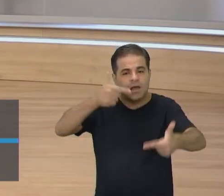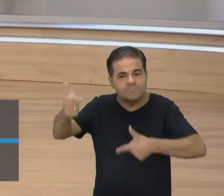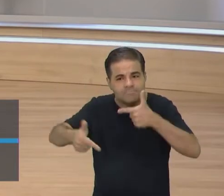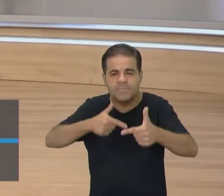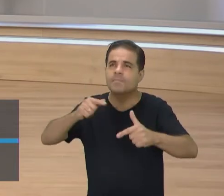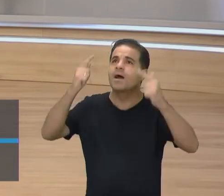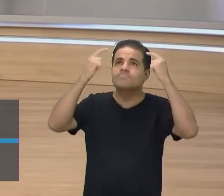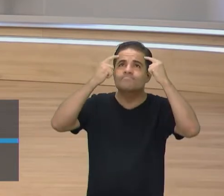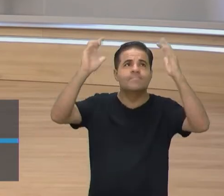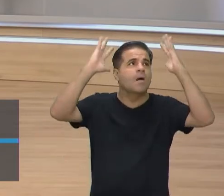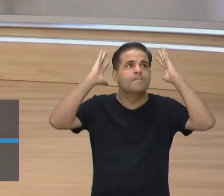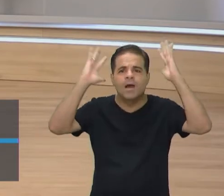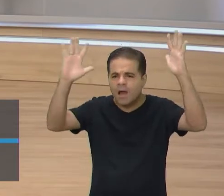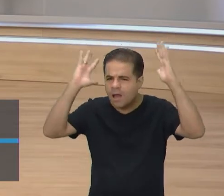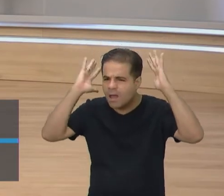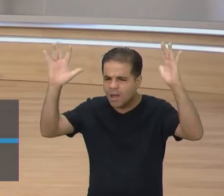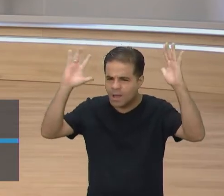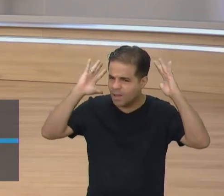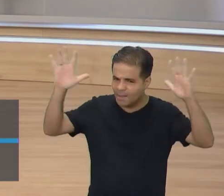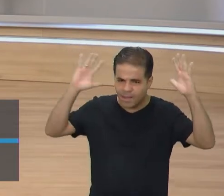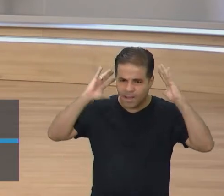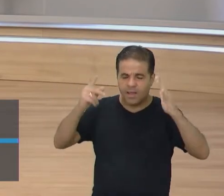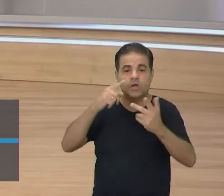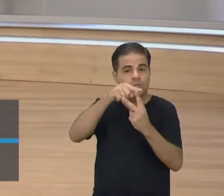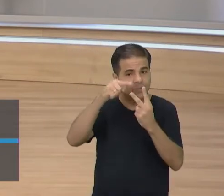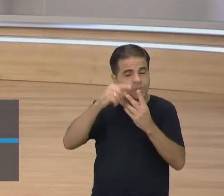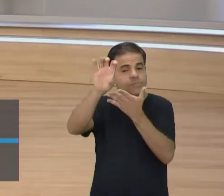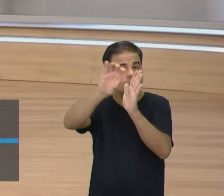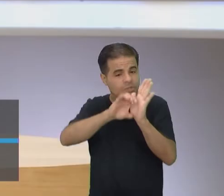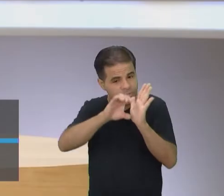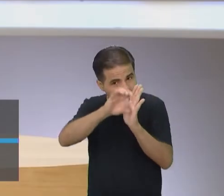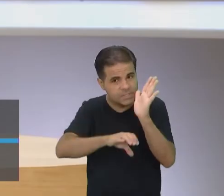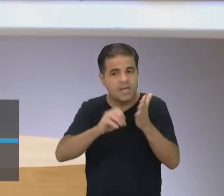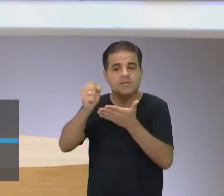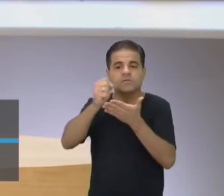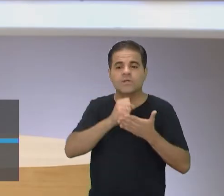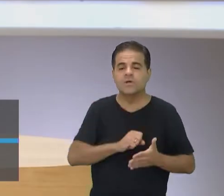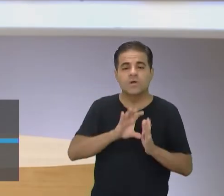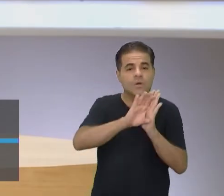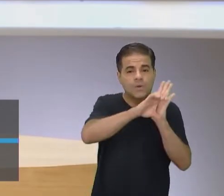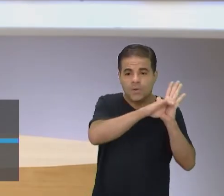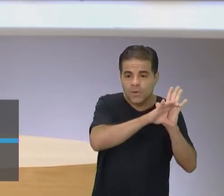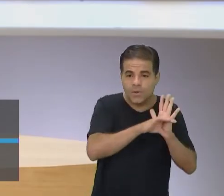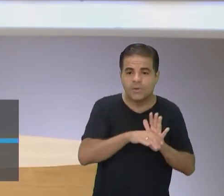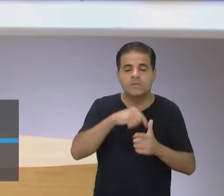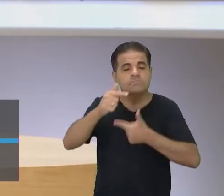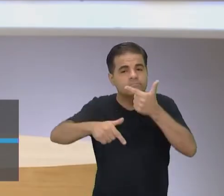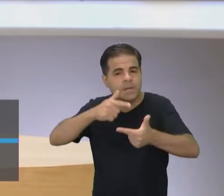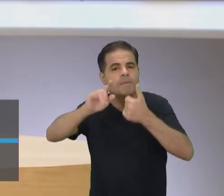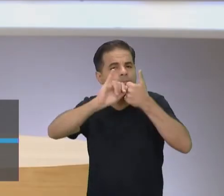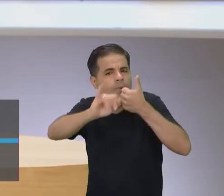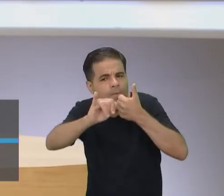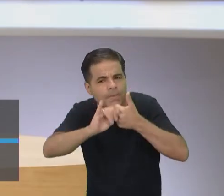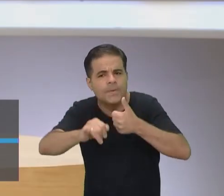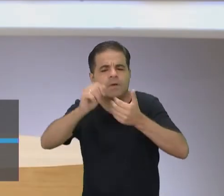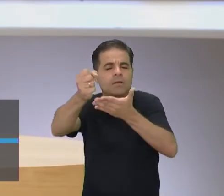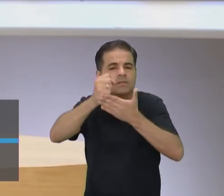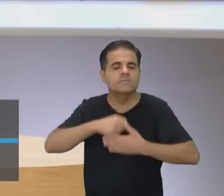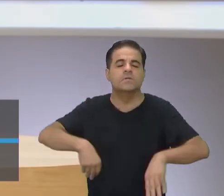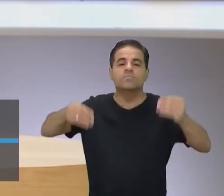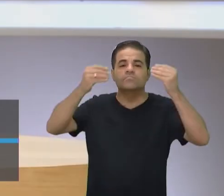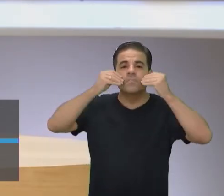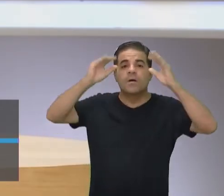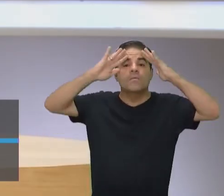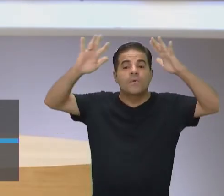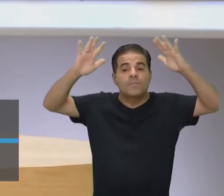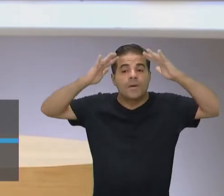trabalha a imaginação. Então, a gente trouxe 2 conceitos para vocês terem uma ideia do que é o mini conto, né? Tentando trazer para vocês